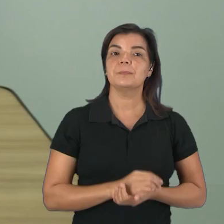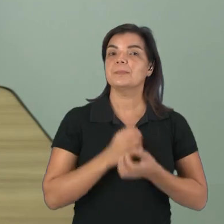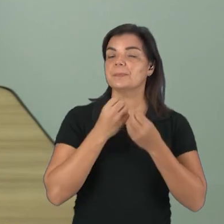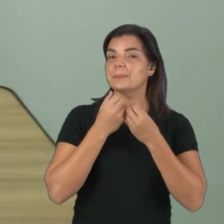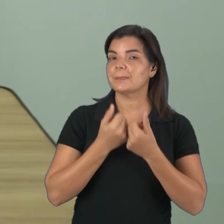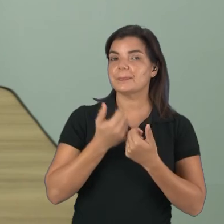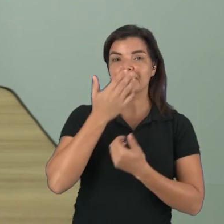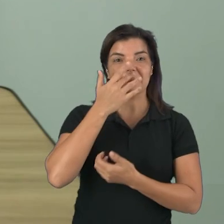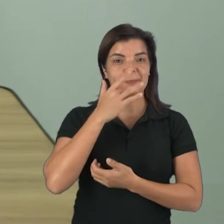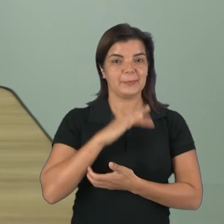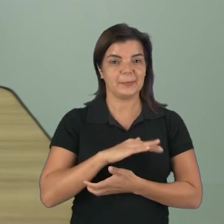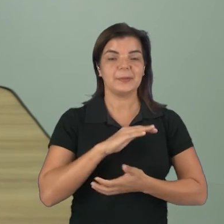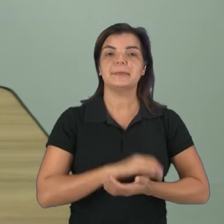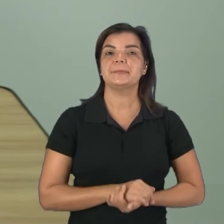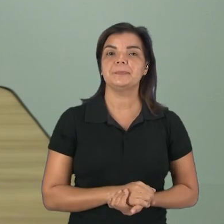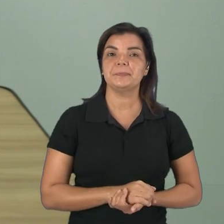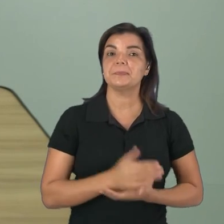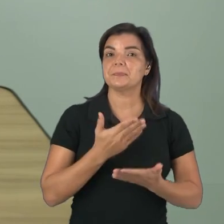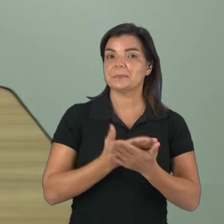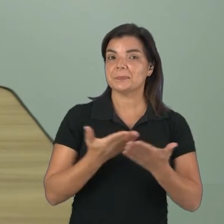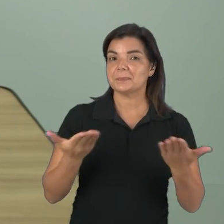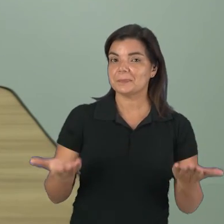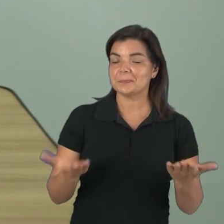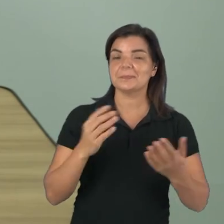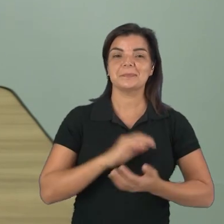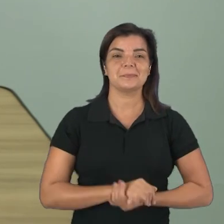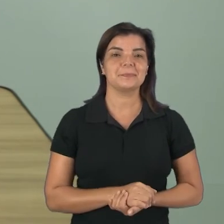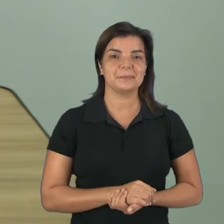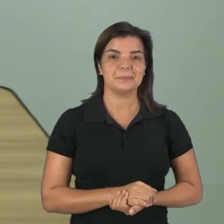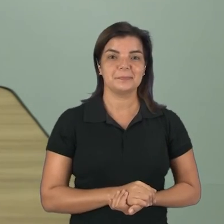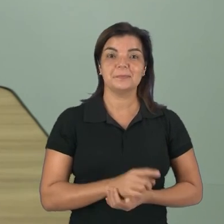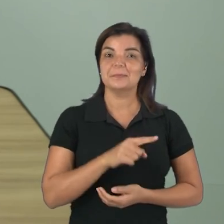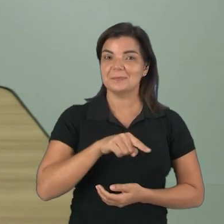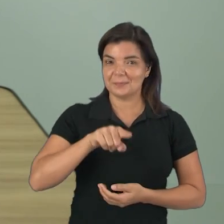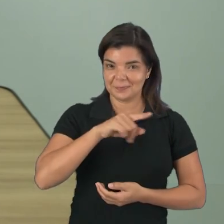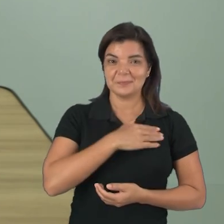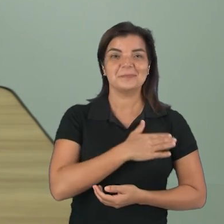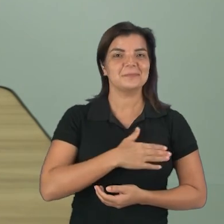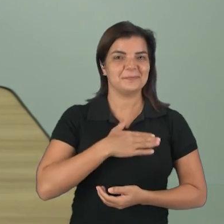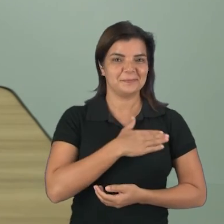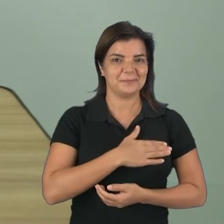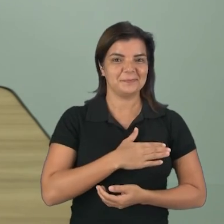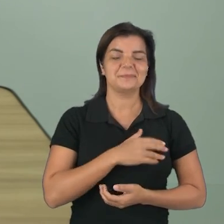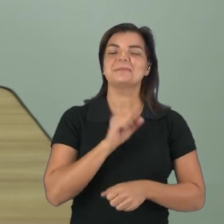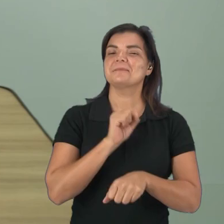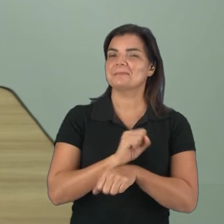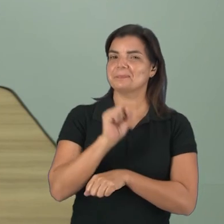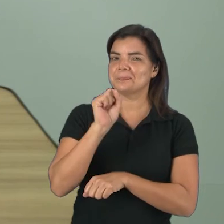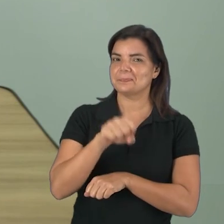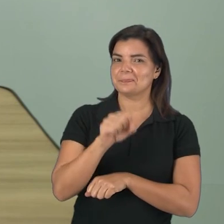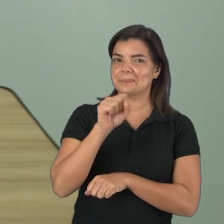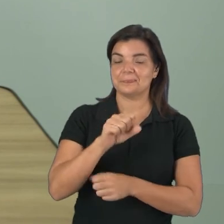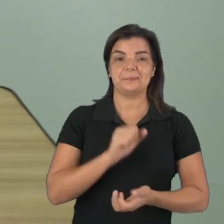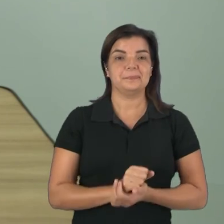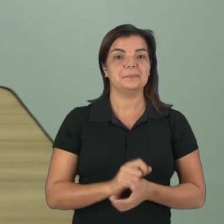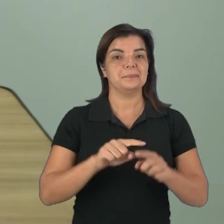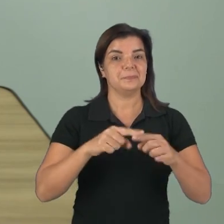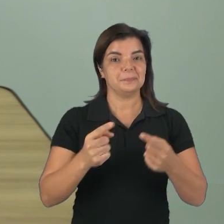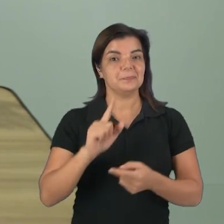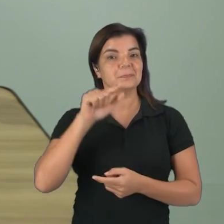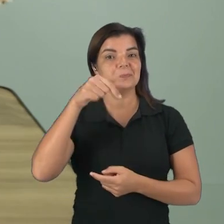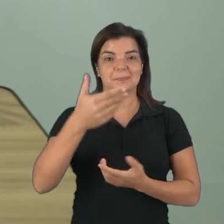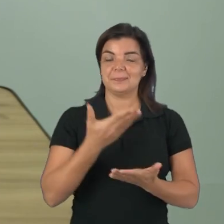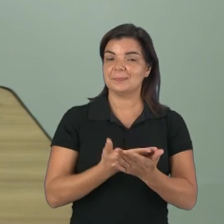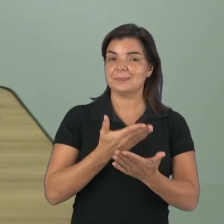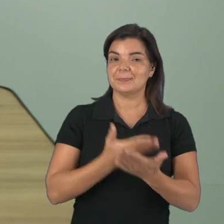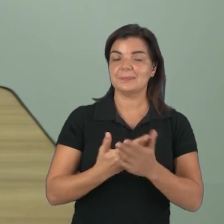muito bem crianças esta foi a nossa aula de hoje se vocês gostaram Espero que sim mas para